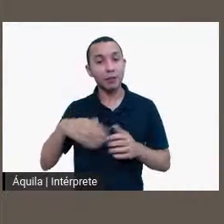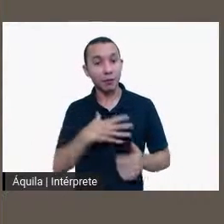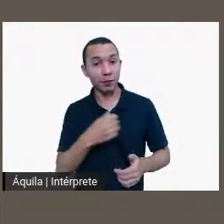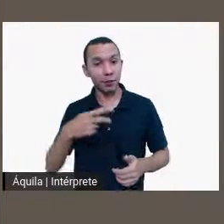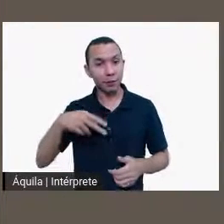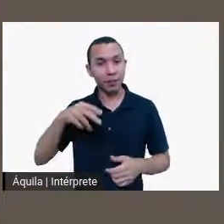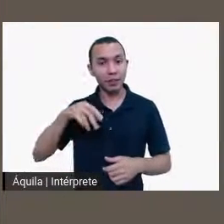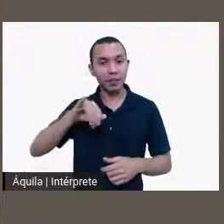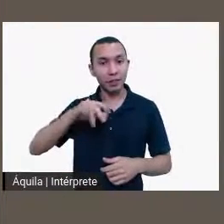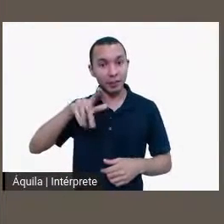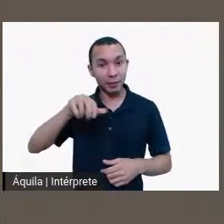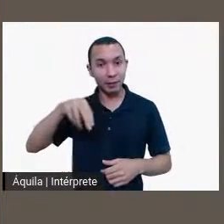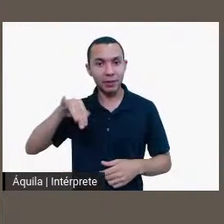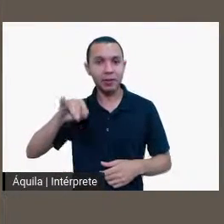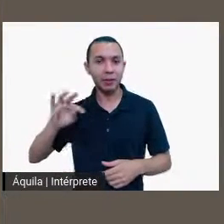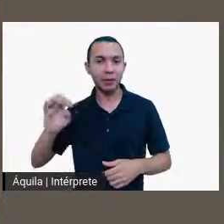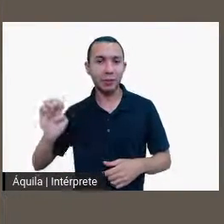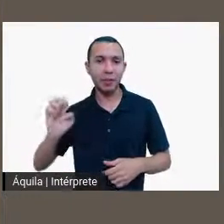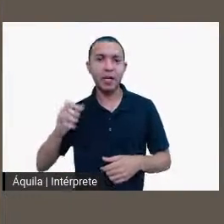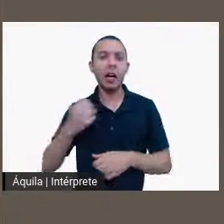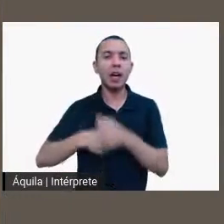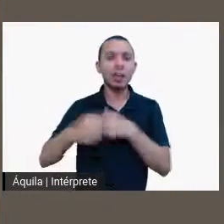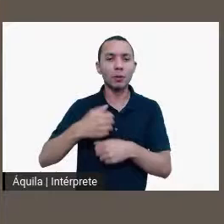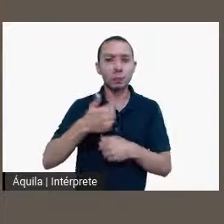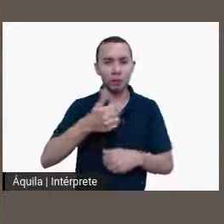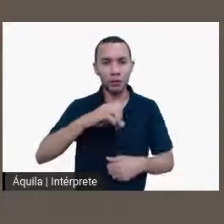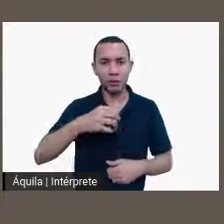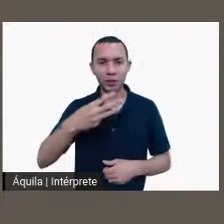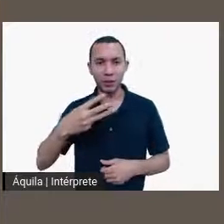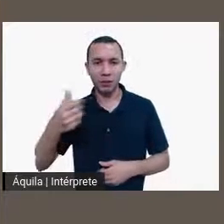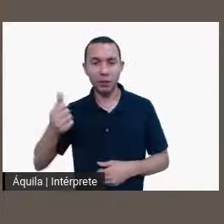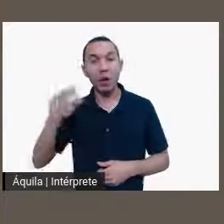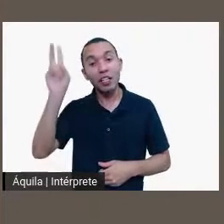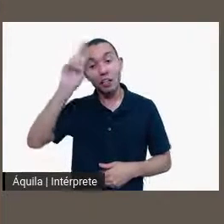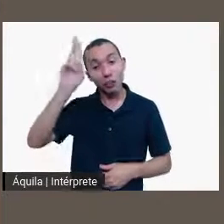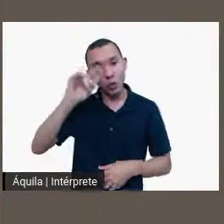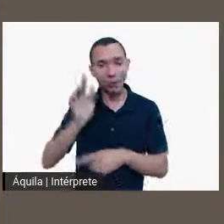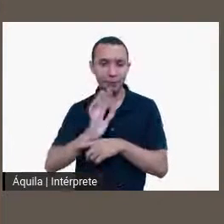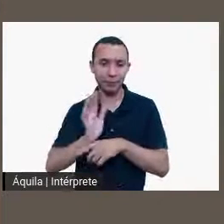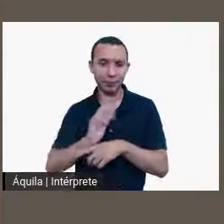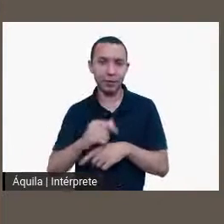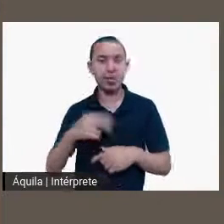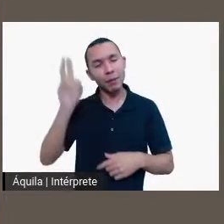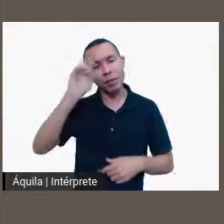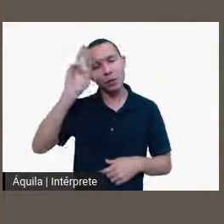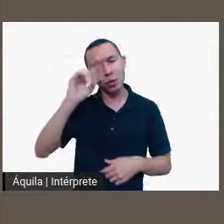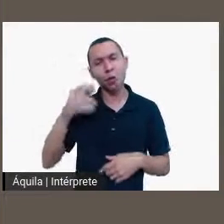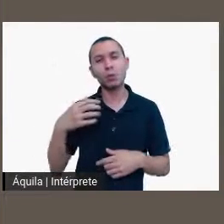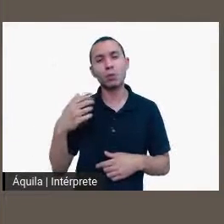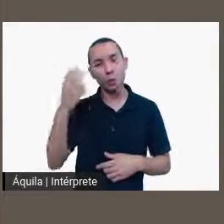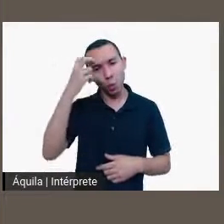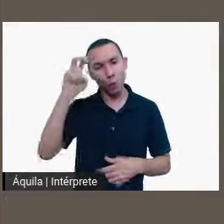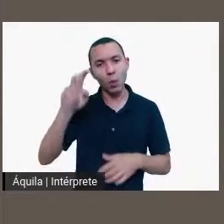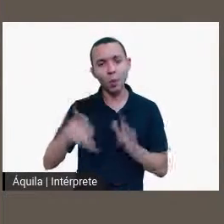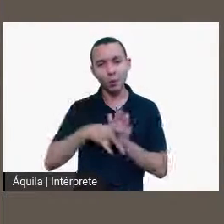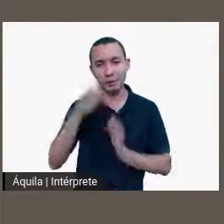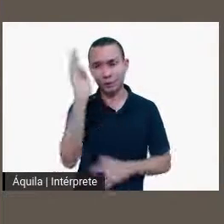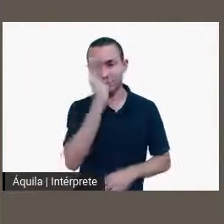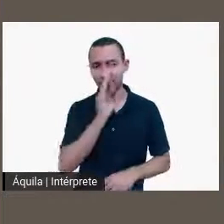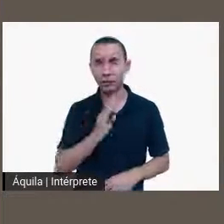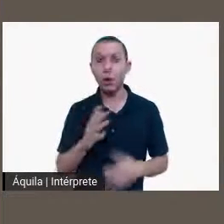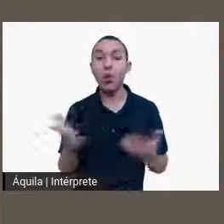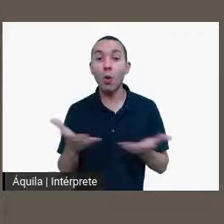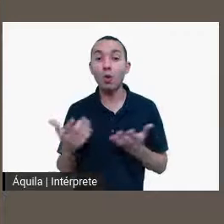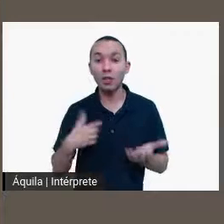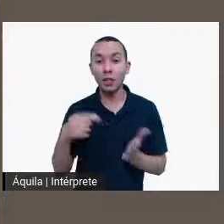em 1931, na história do cinema, talvez mesmo na história cultural brasileira. No momento, eu estou escrevendo